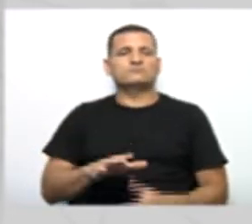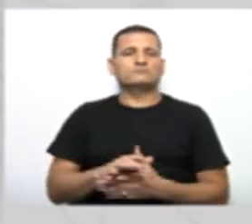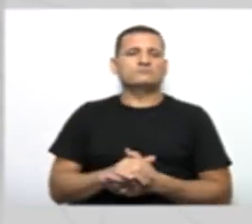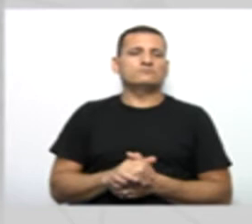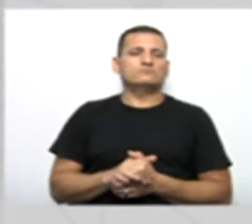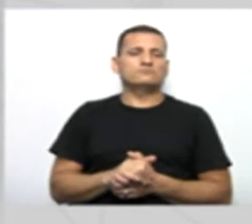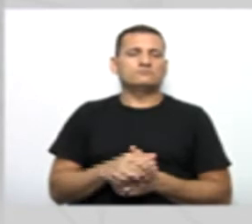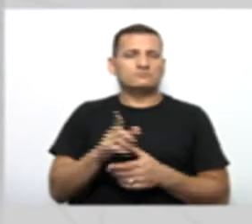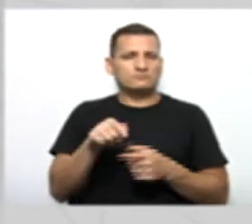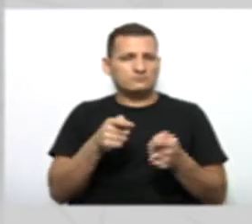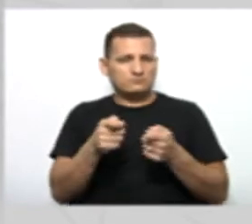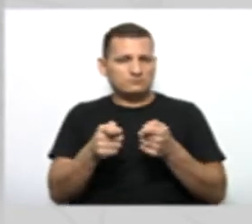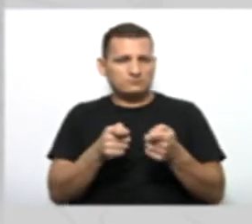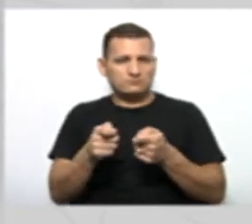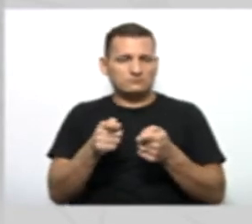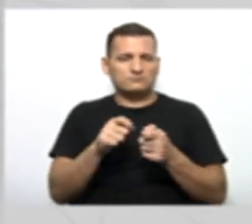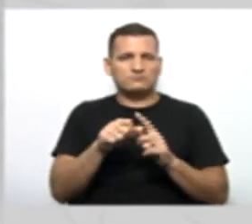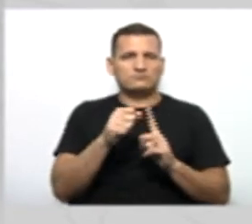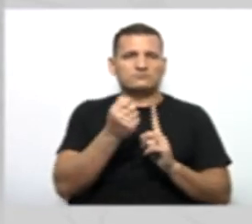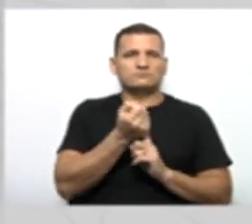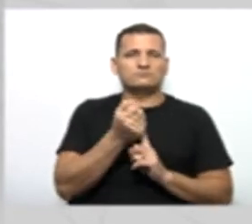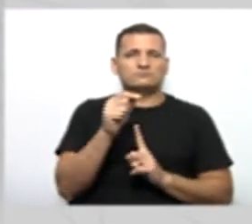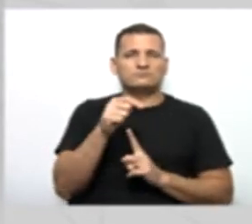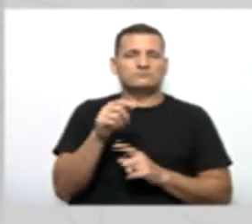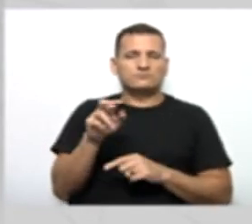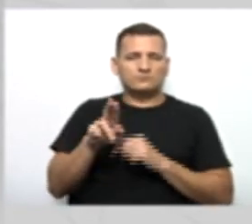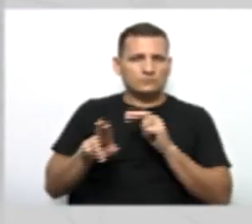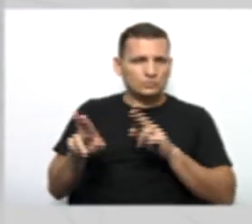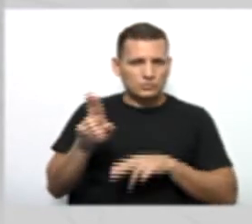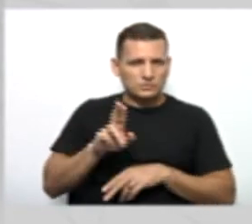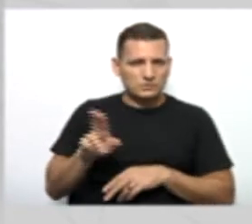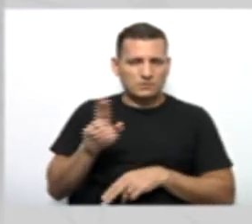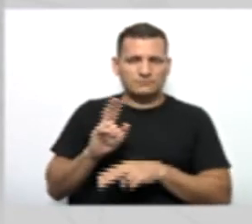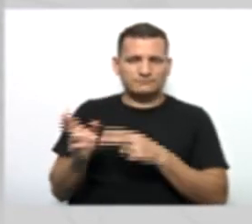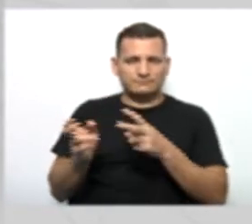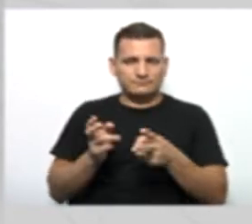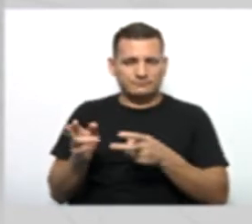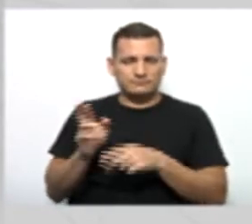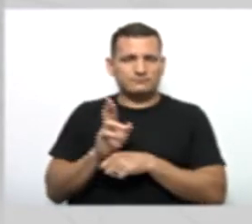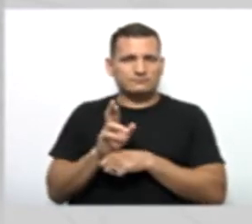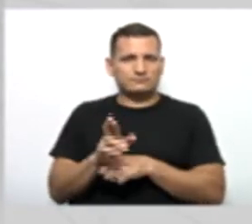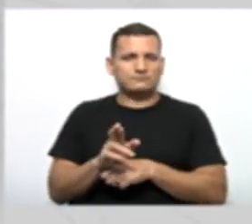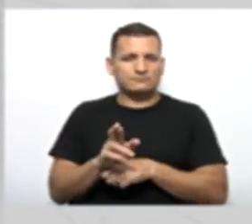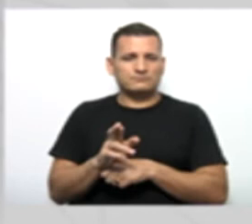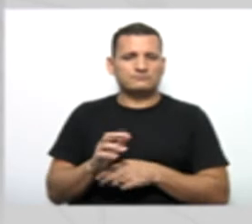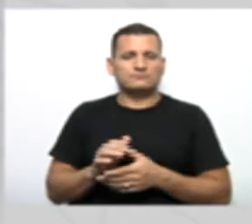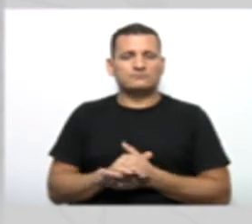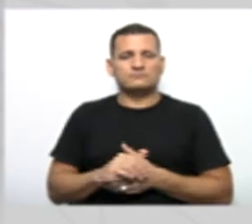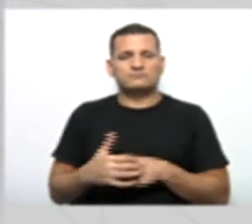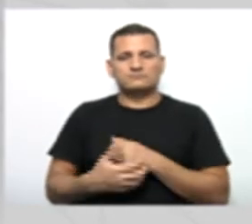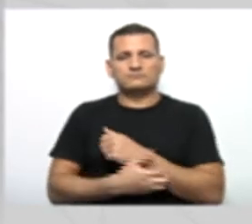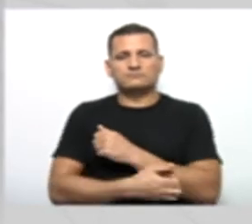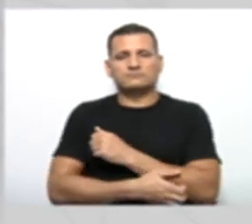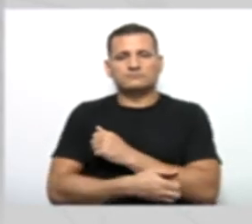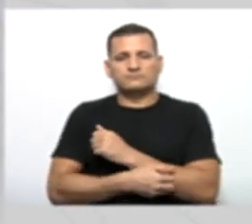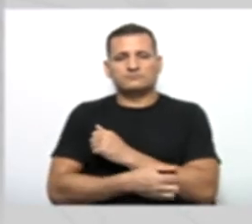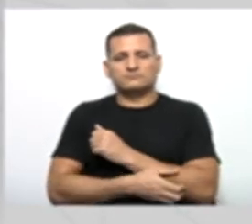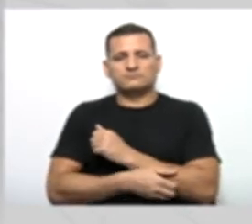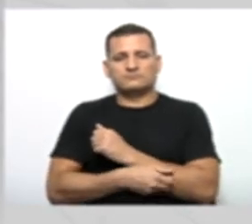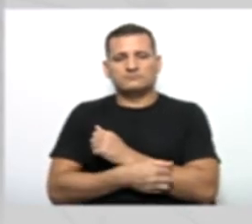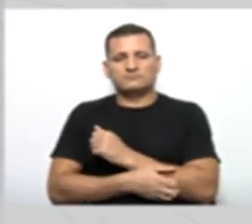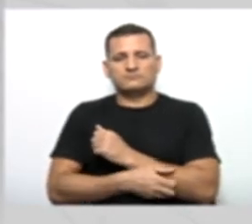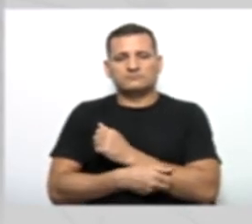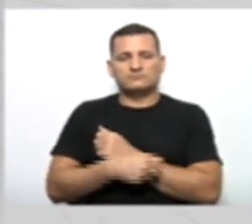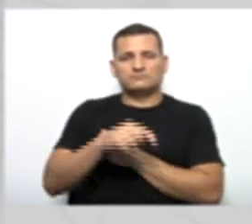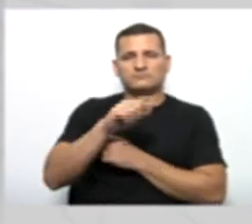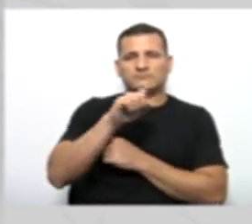sociedade, permitindo o cumprimento da função social da propriedade privada. Ou seja, o